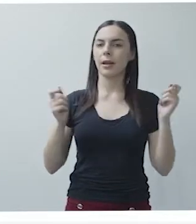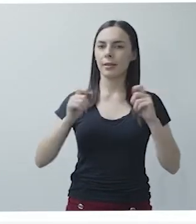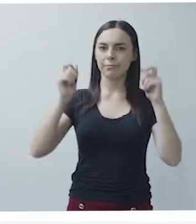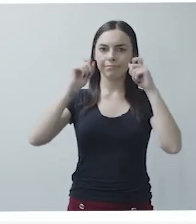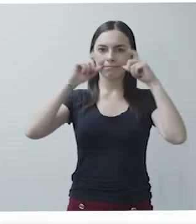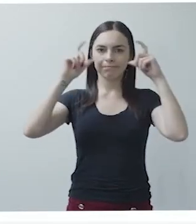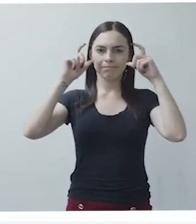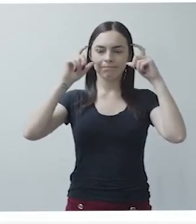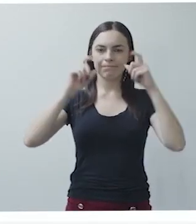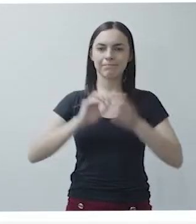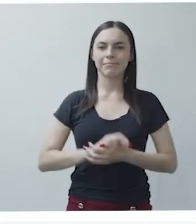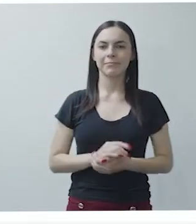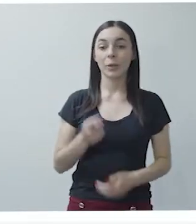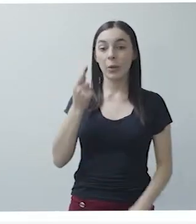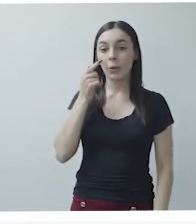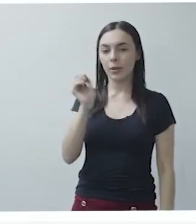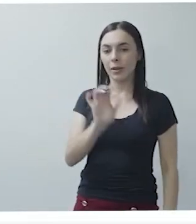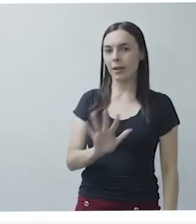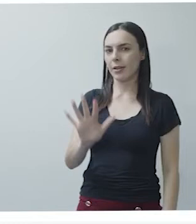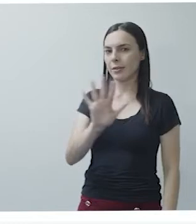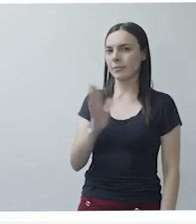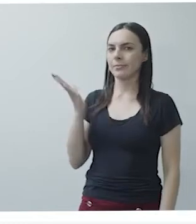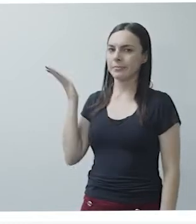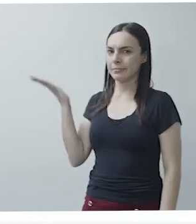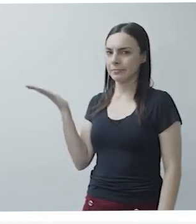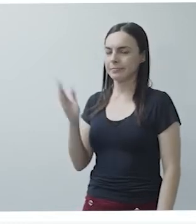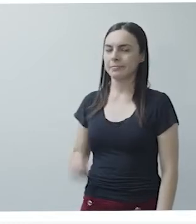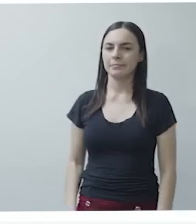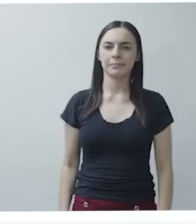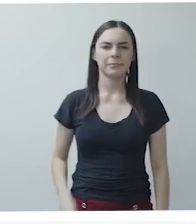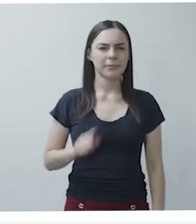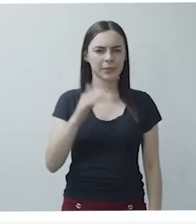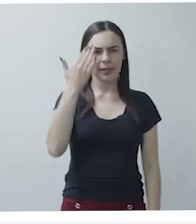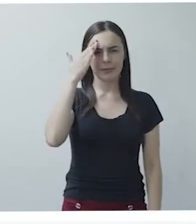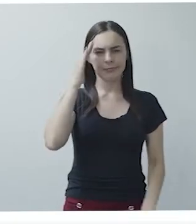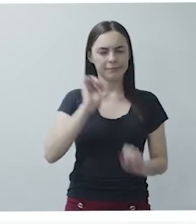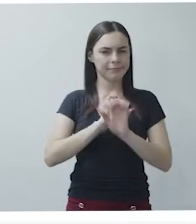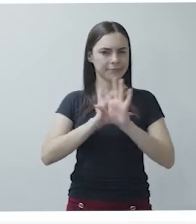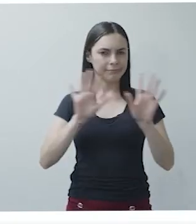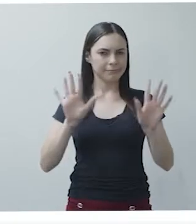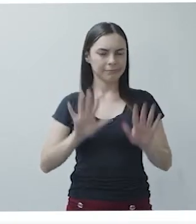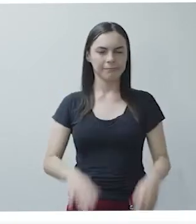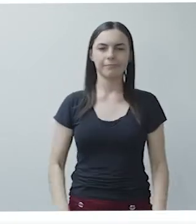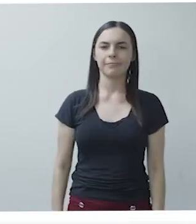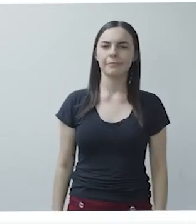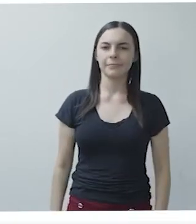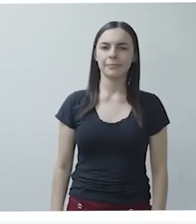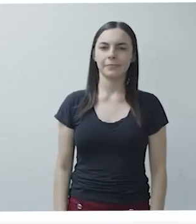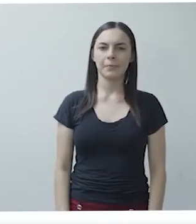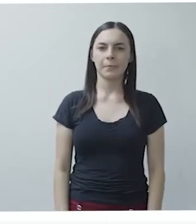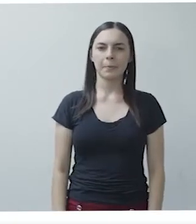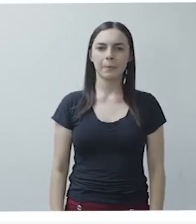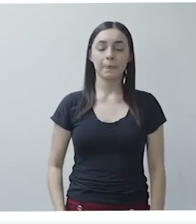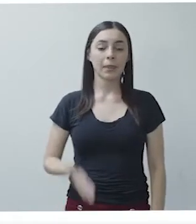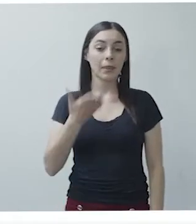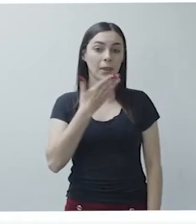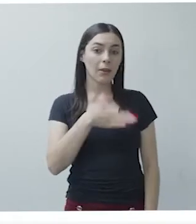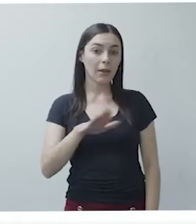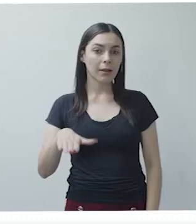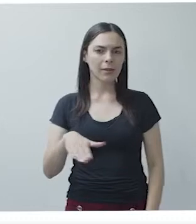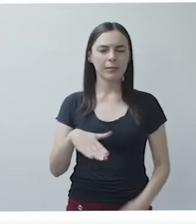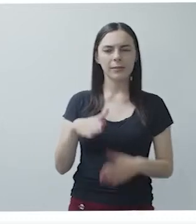despertar do sono. Olha lá a imagem que eu trouxe para vocês compreenderem um pouquinho, né? A criança aqui está